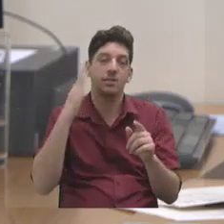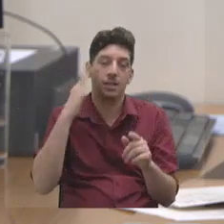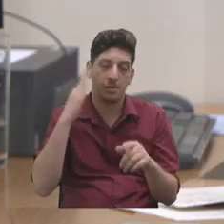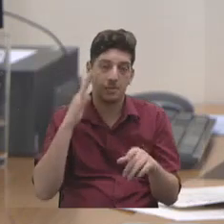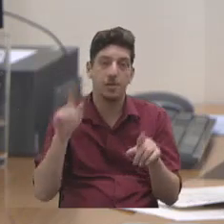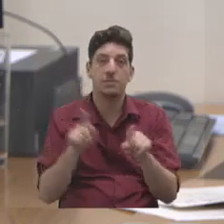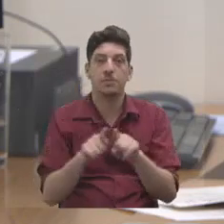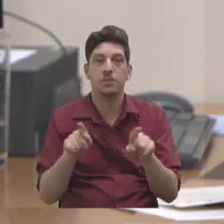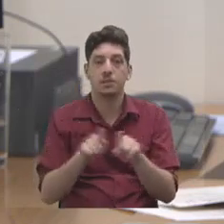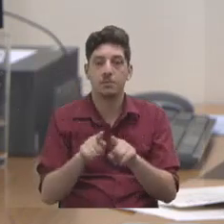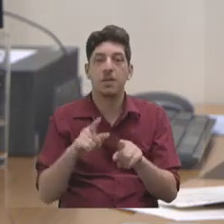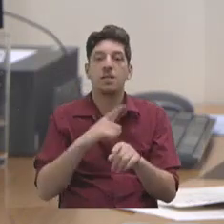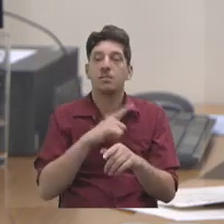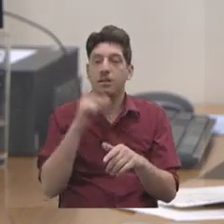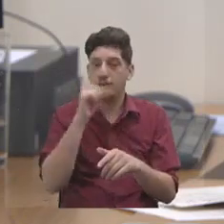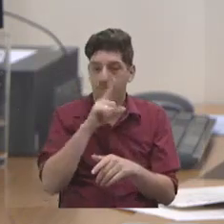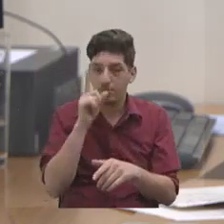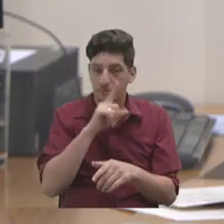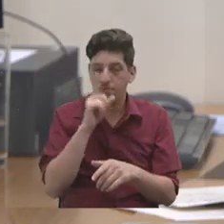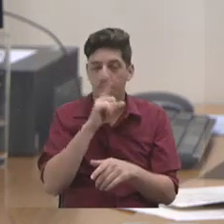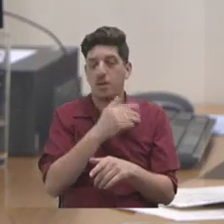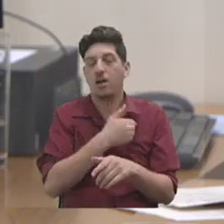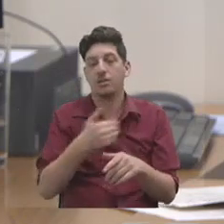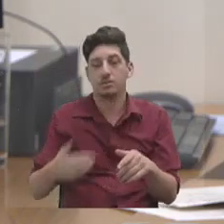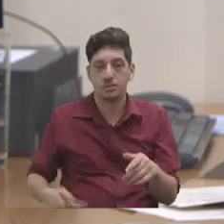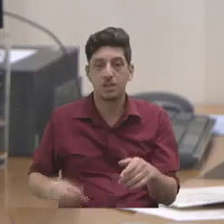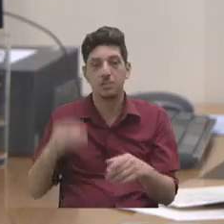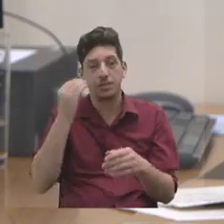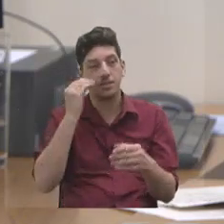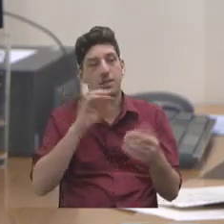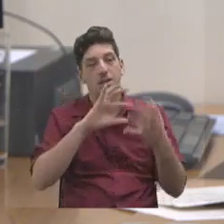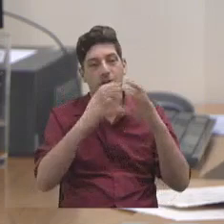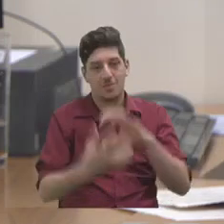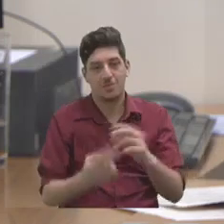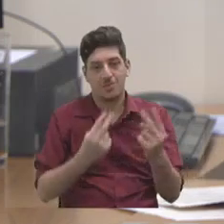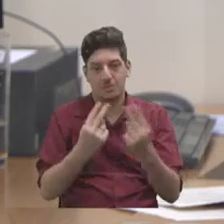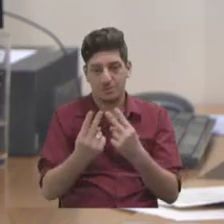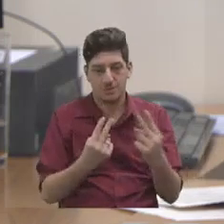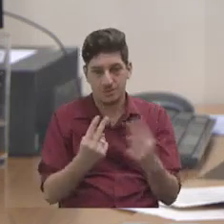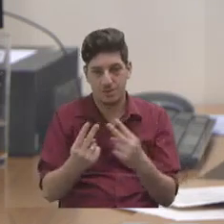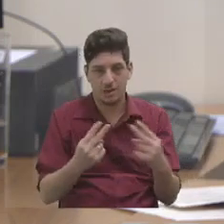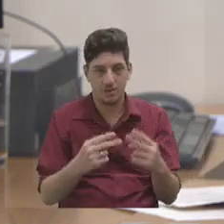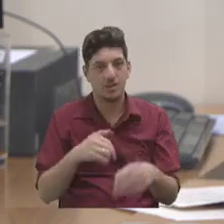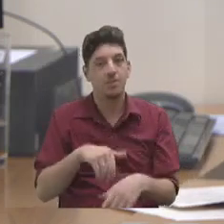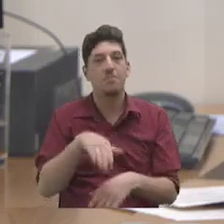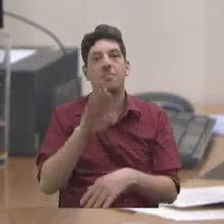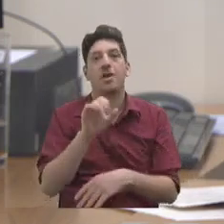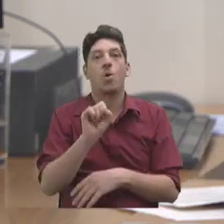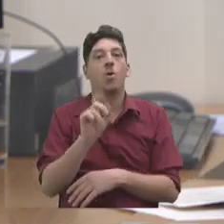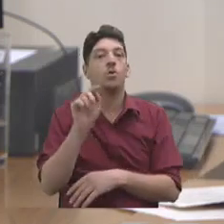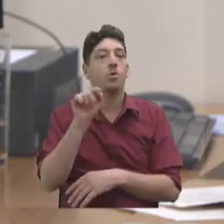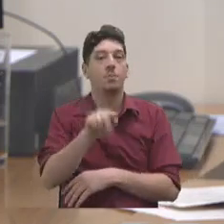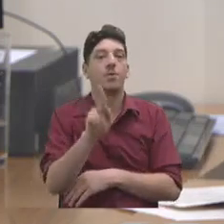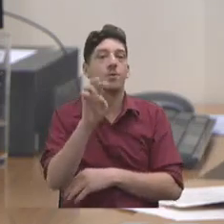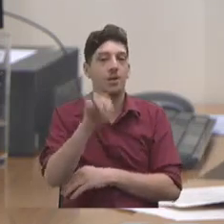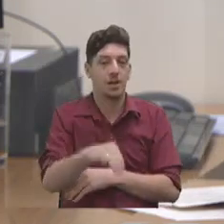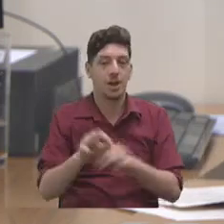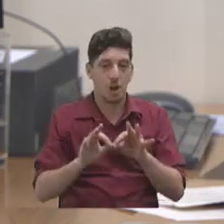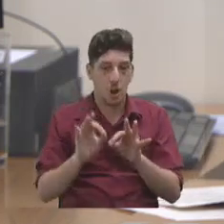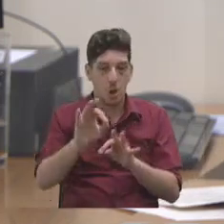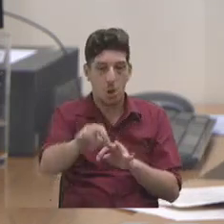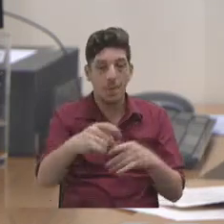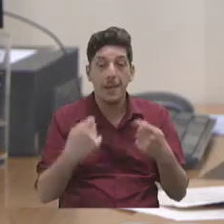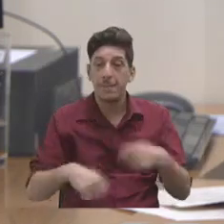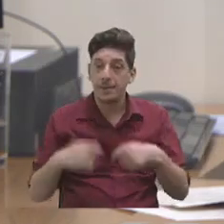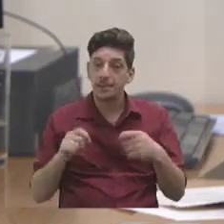tem um déficit ainda do estado para estar fazendo a recuperação das nossas rodovias são mais de 8.000 km que necessitam de fazer